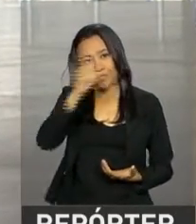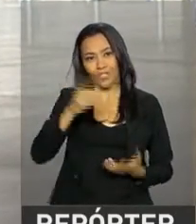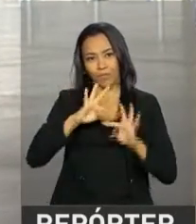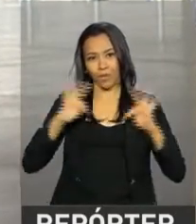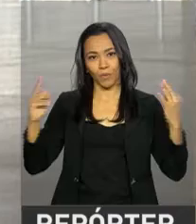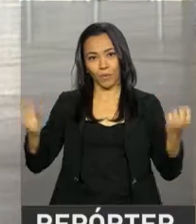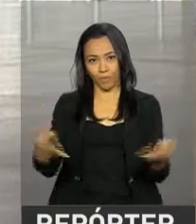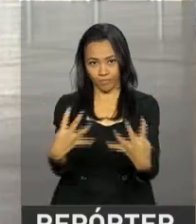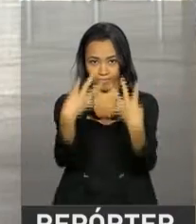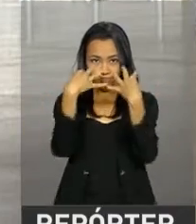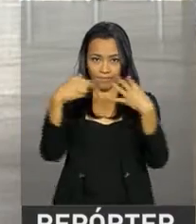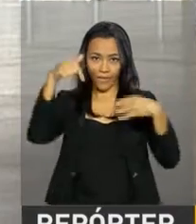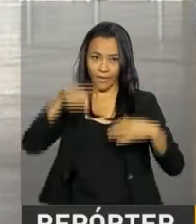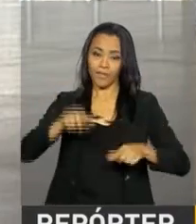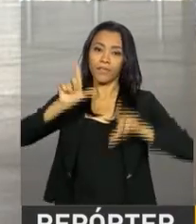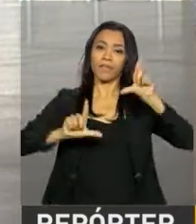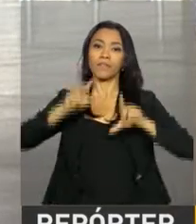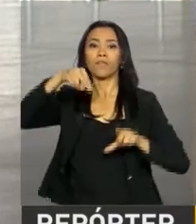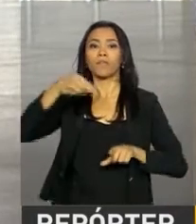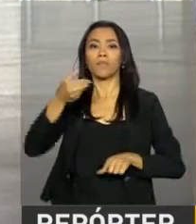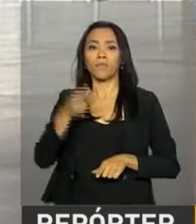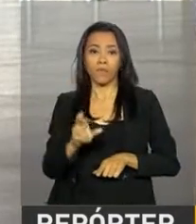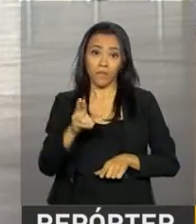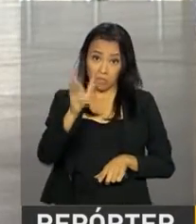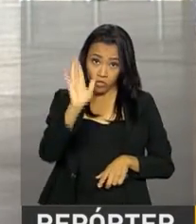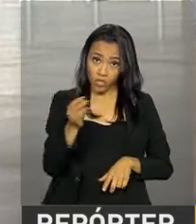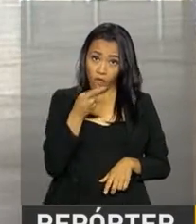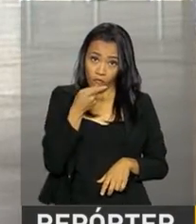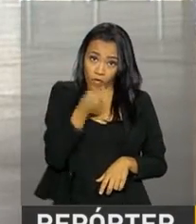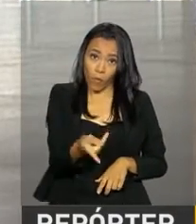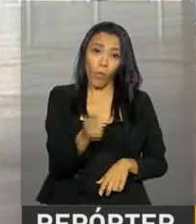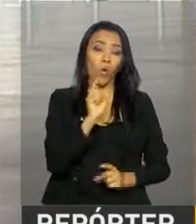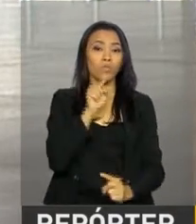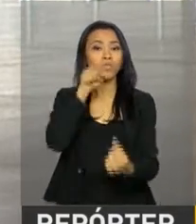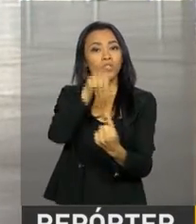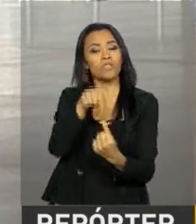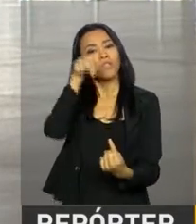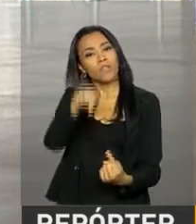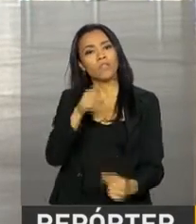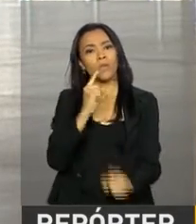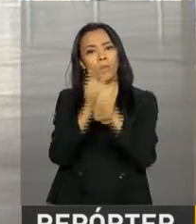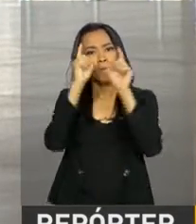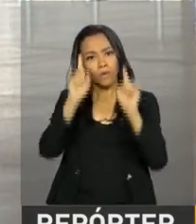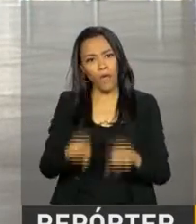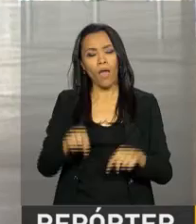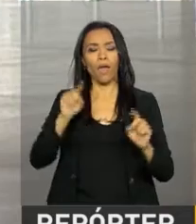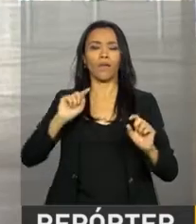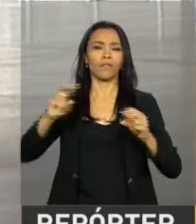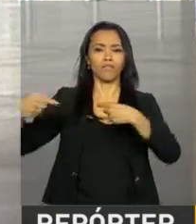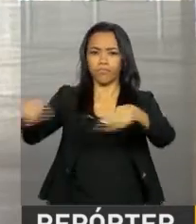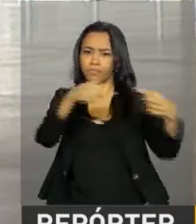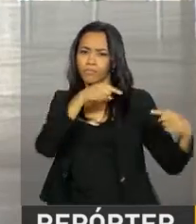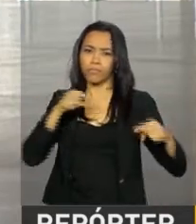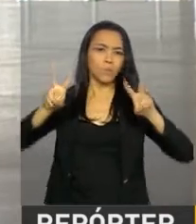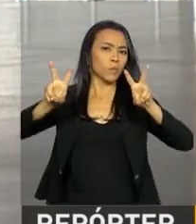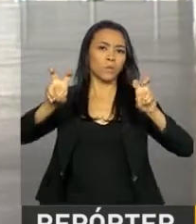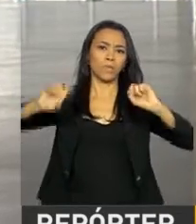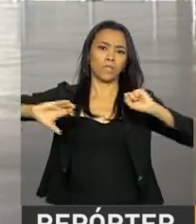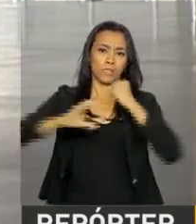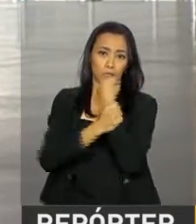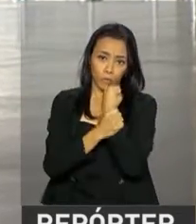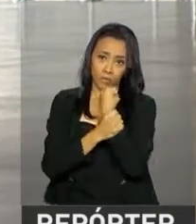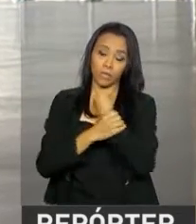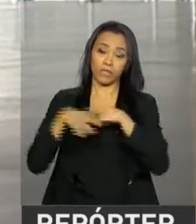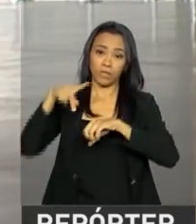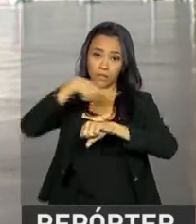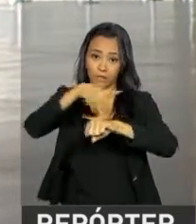todos que nos assistem aqui na tv nbr como você falou então o objetivo desse encontro é discutir a questão da segurança nas fronteiras e também o combate